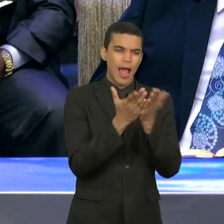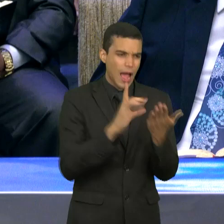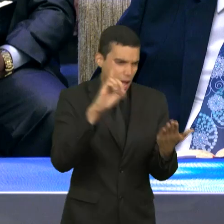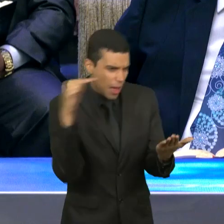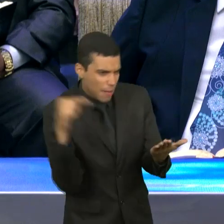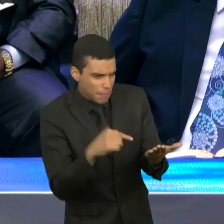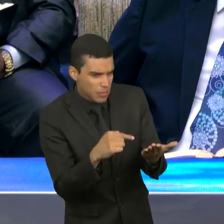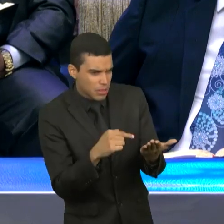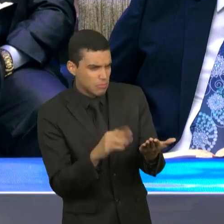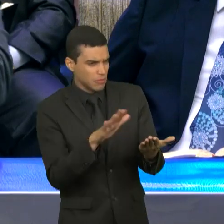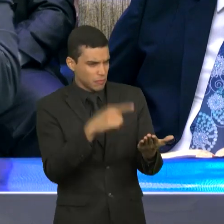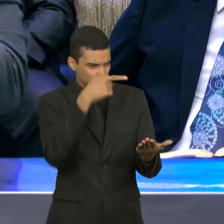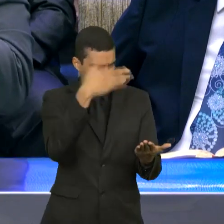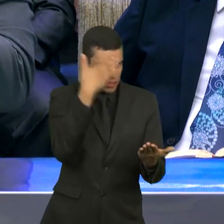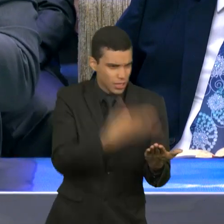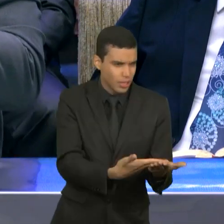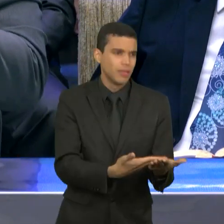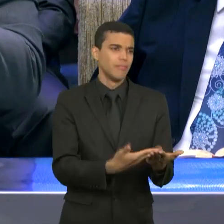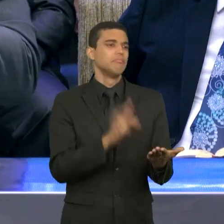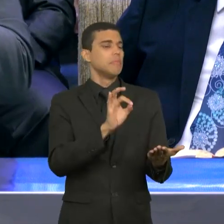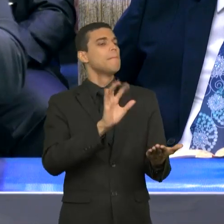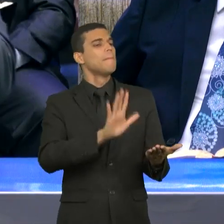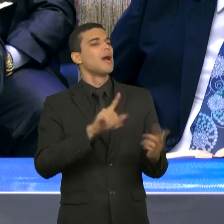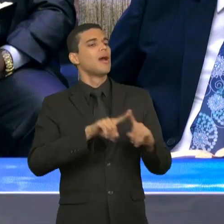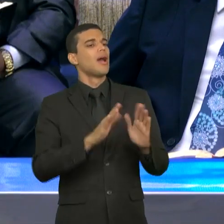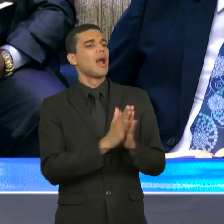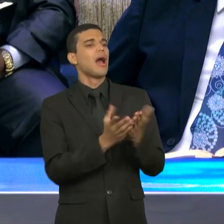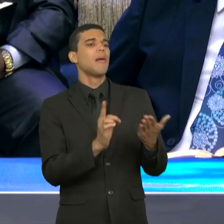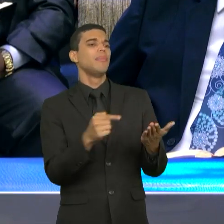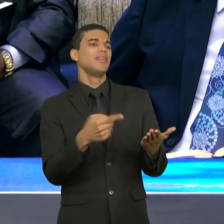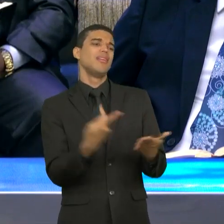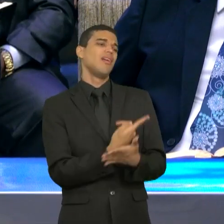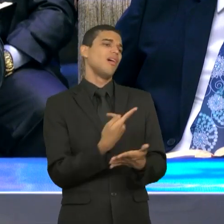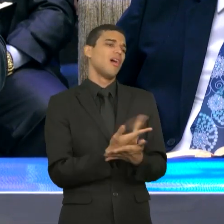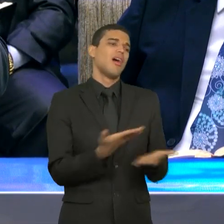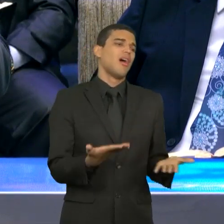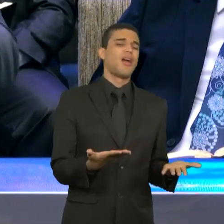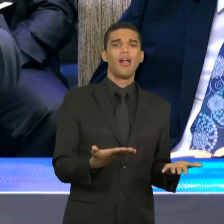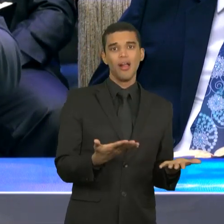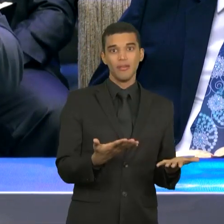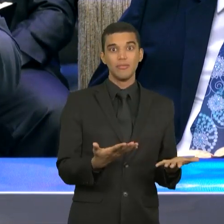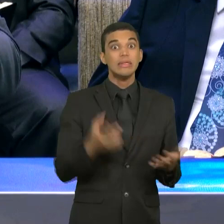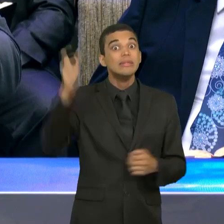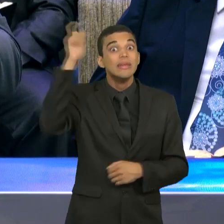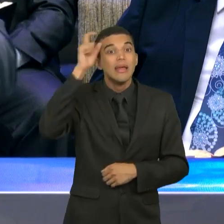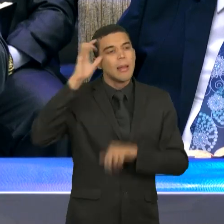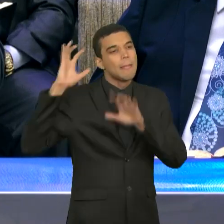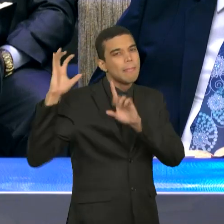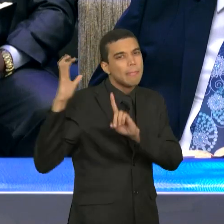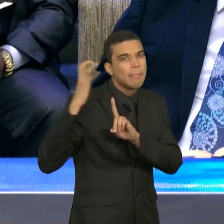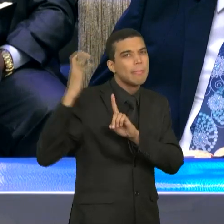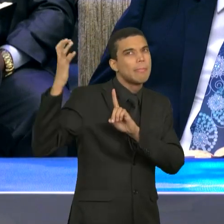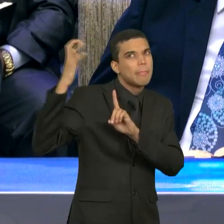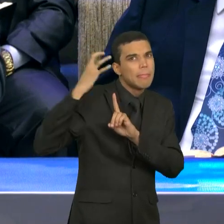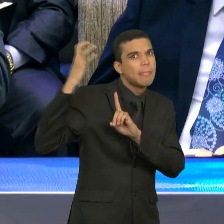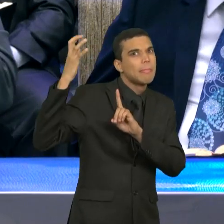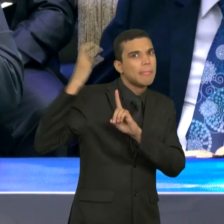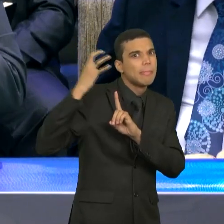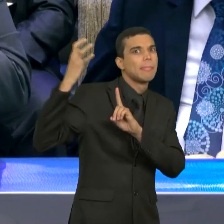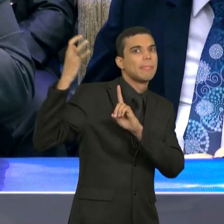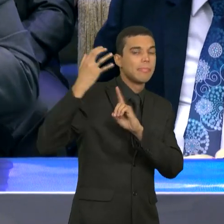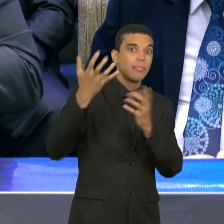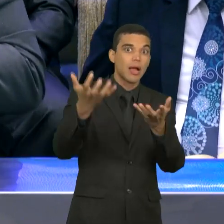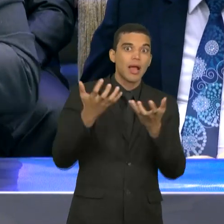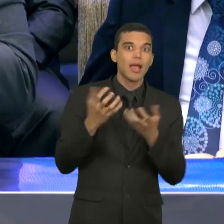esses fundamentos em primeiro lugar as bases da nossa fé a doutrina da palavra de